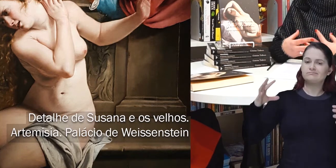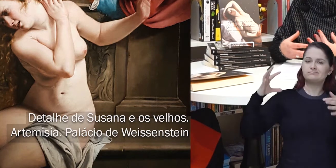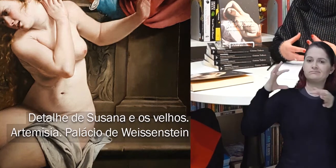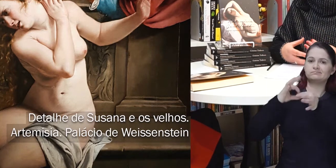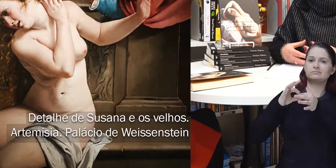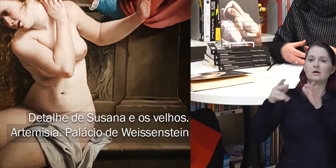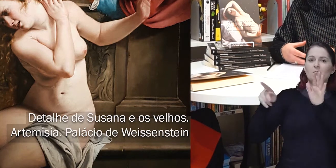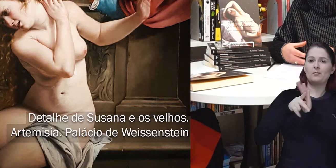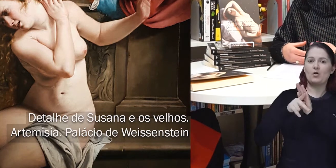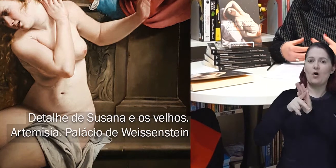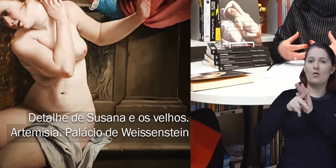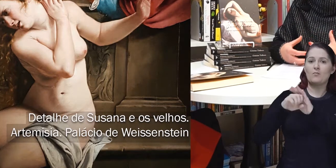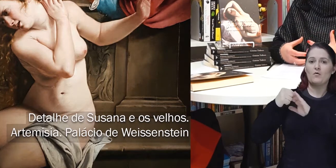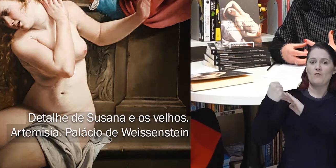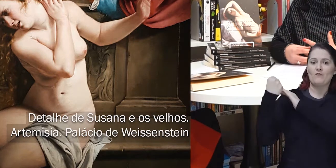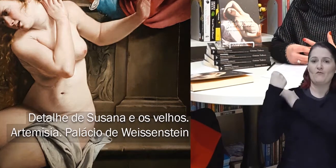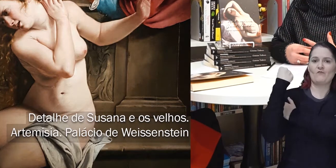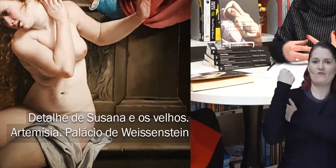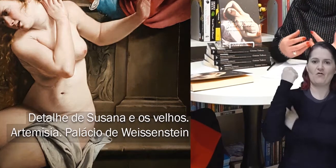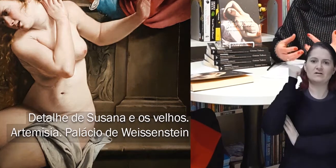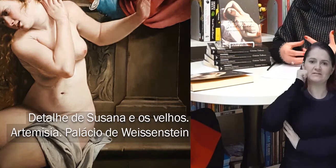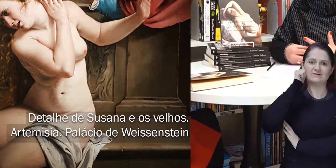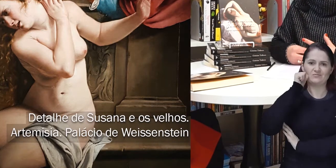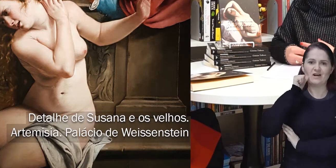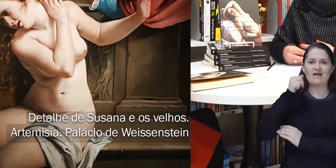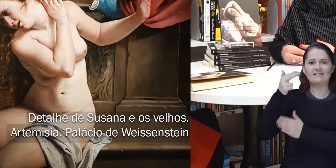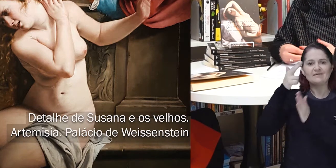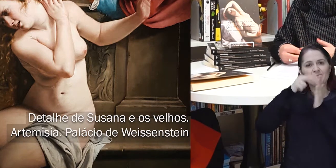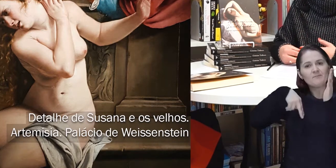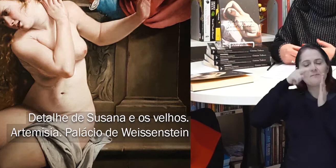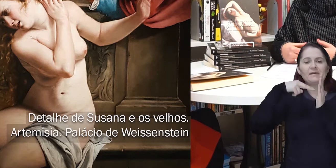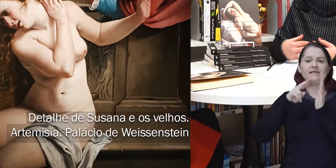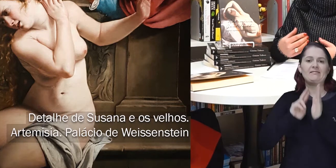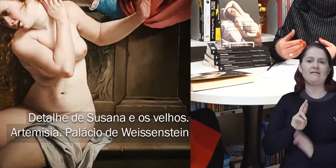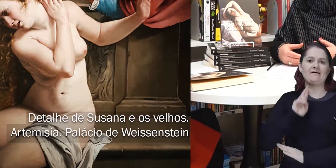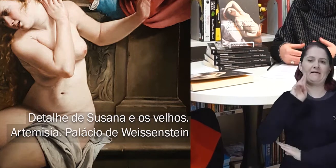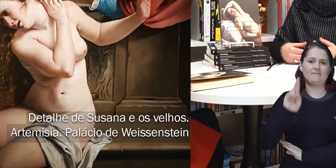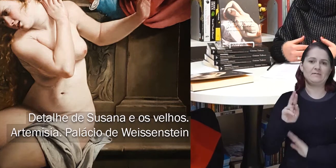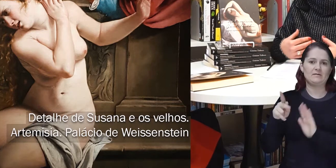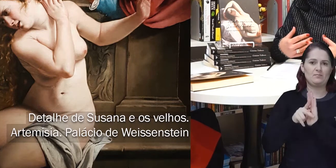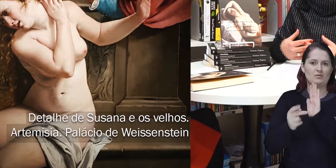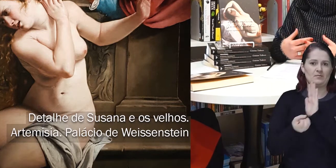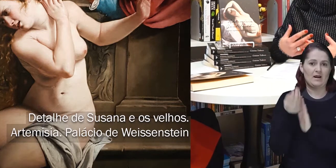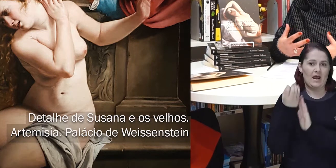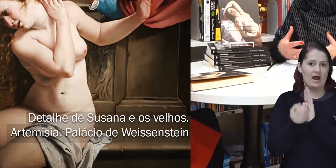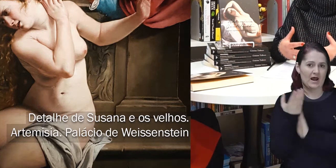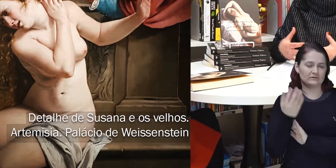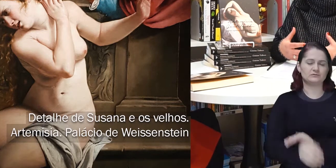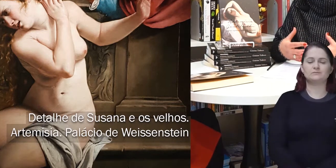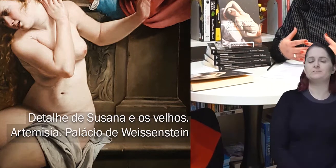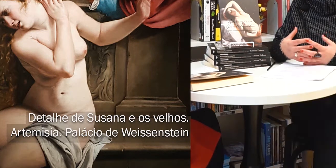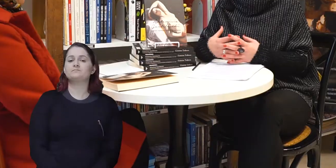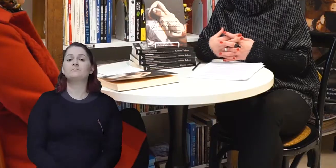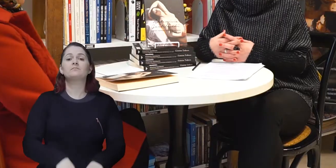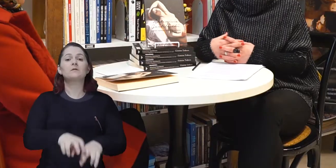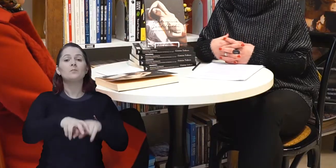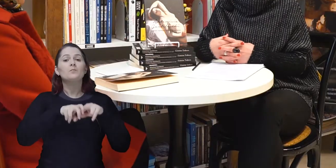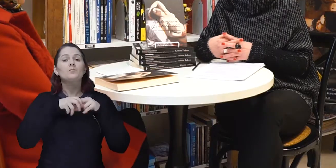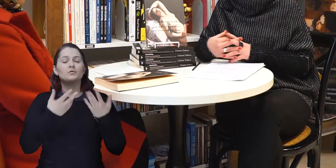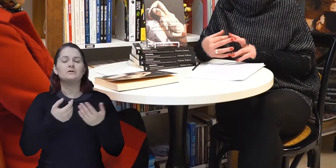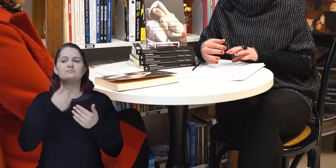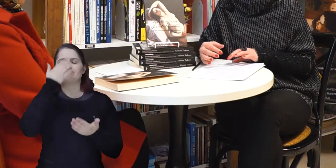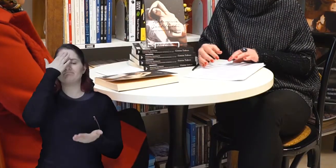que tem a ver com a própria força das figuras que são representadas na sua nudez ou na sua indumentária. Então,